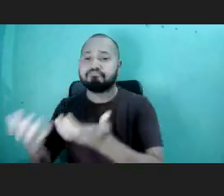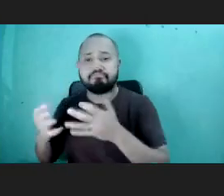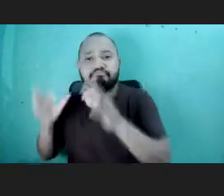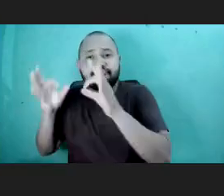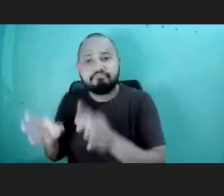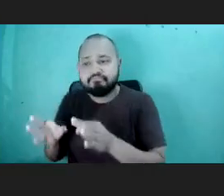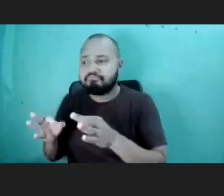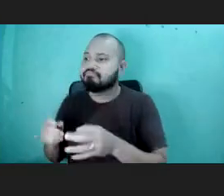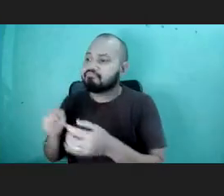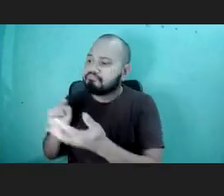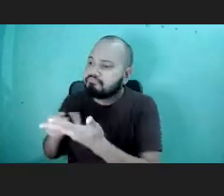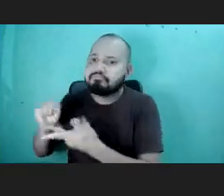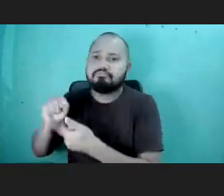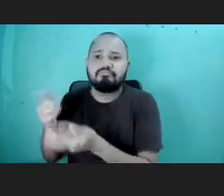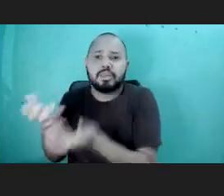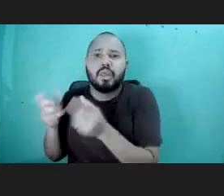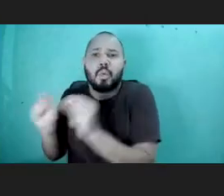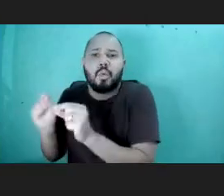fazer.